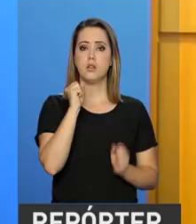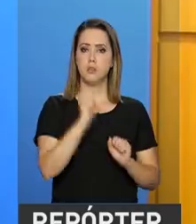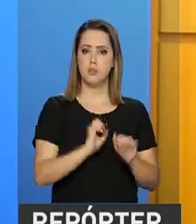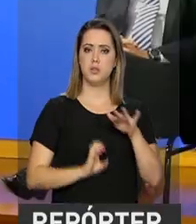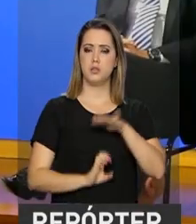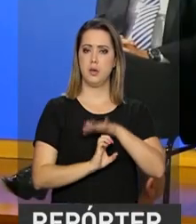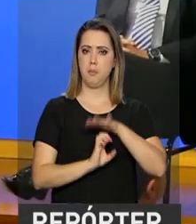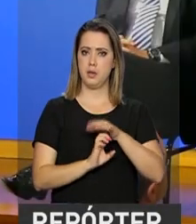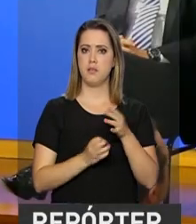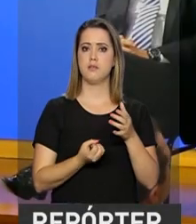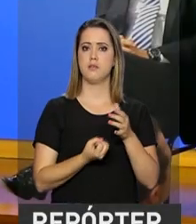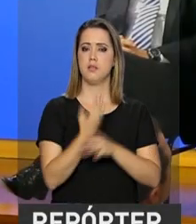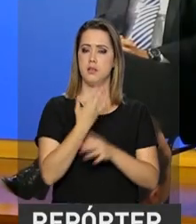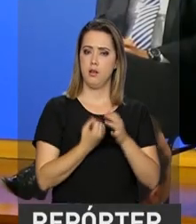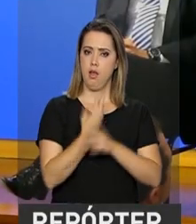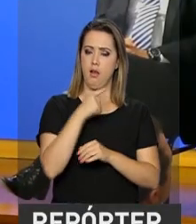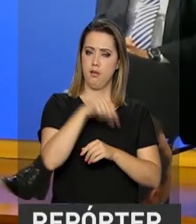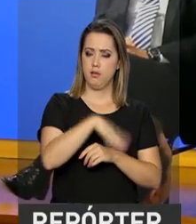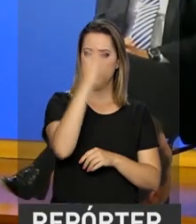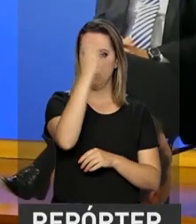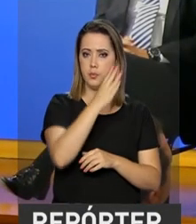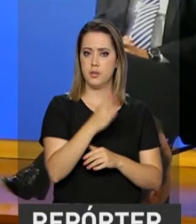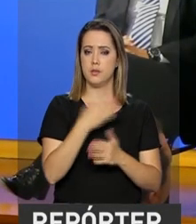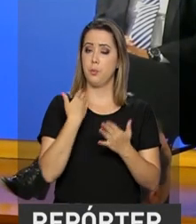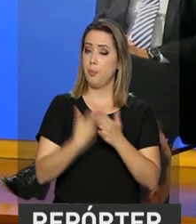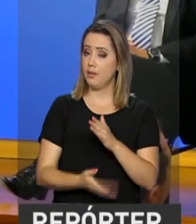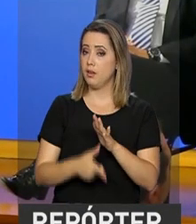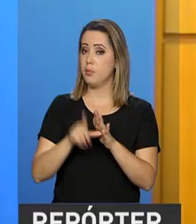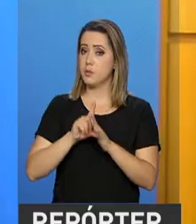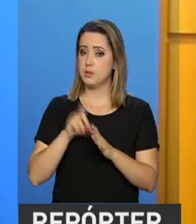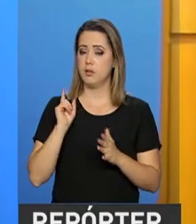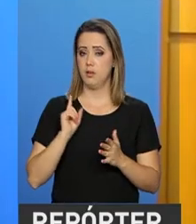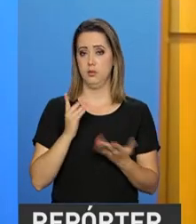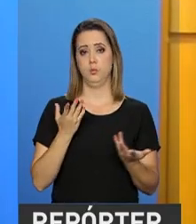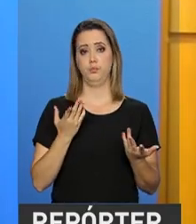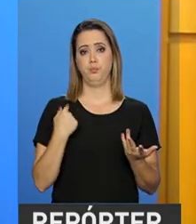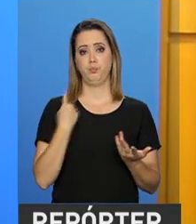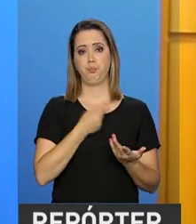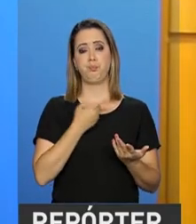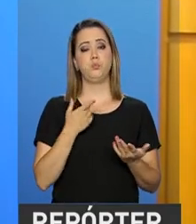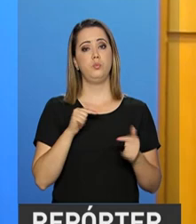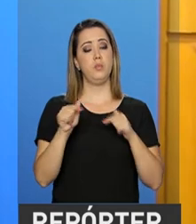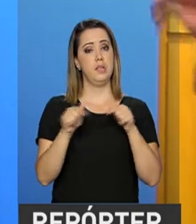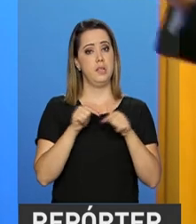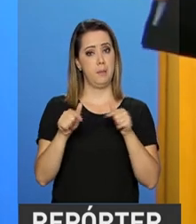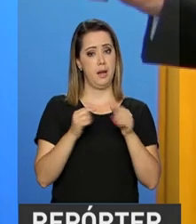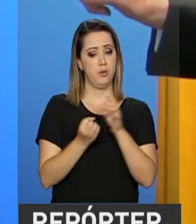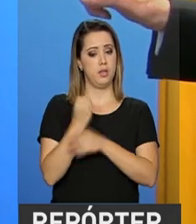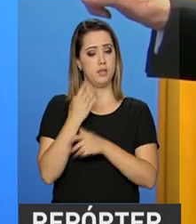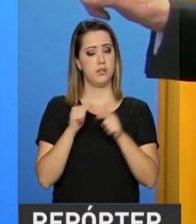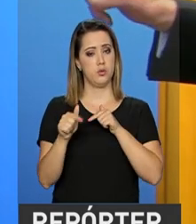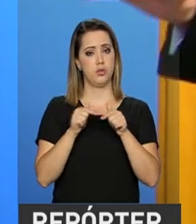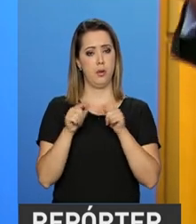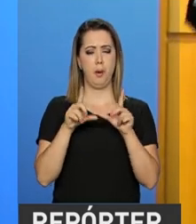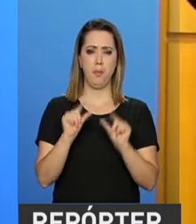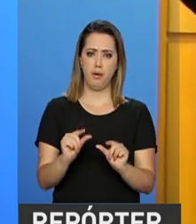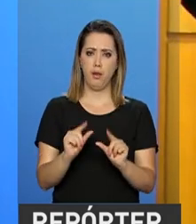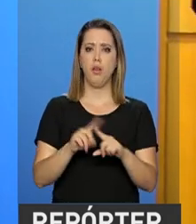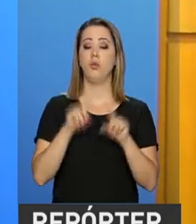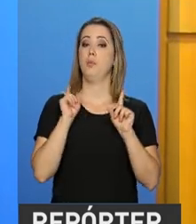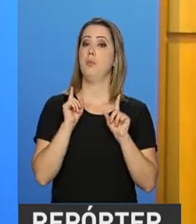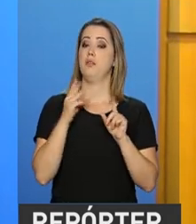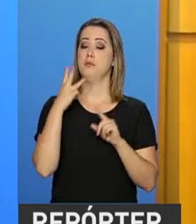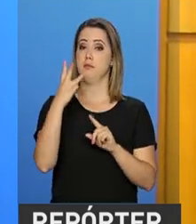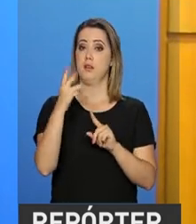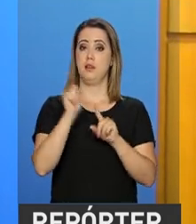havíamos perdido no passado não é nós temos dados de emprego ainda moder testos mas depois de muito tempo nos três